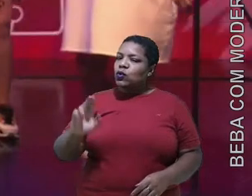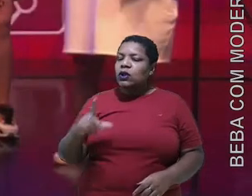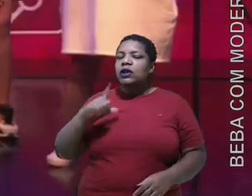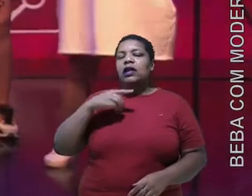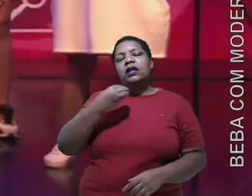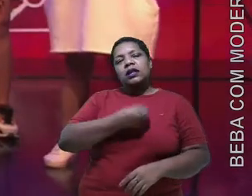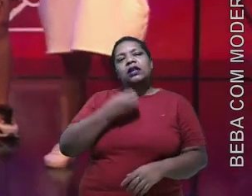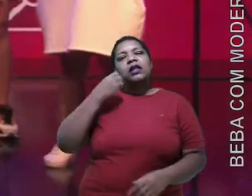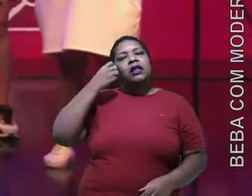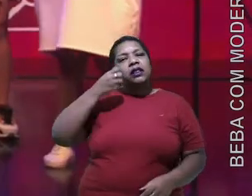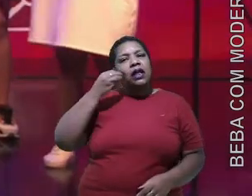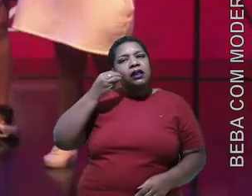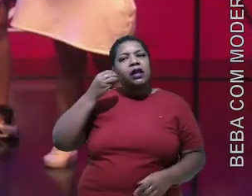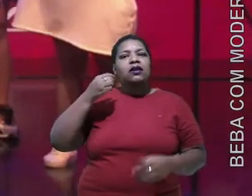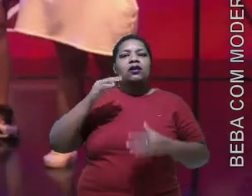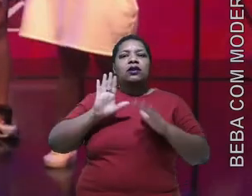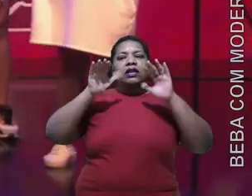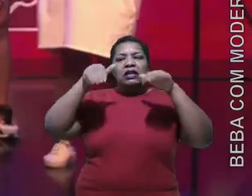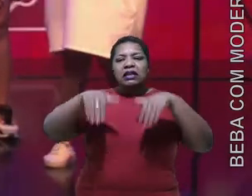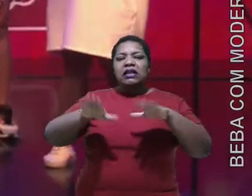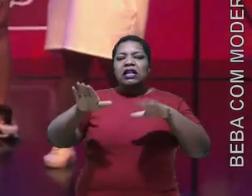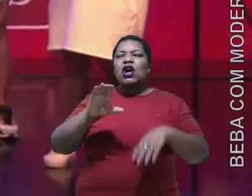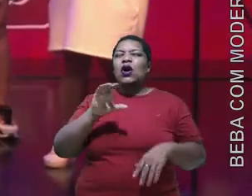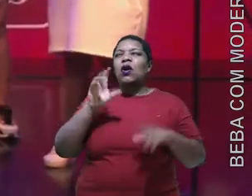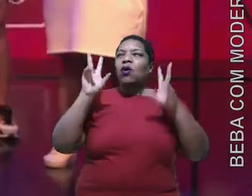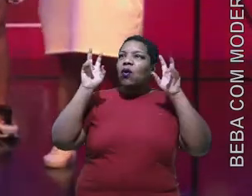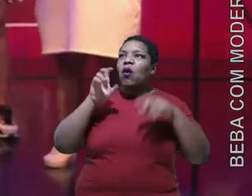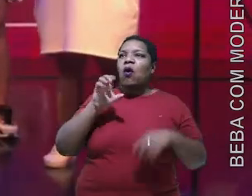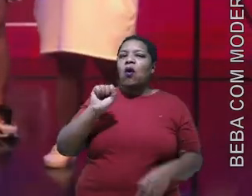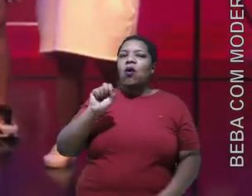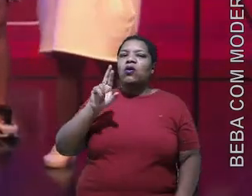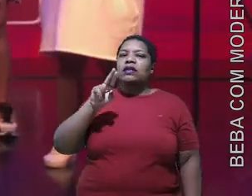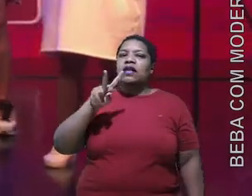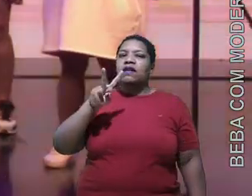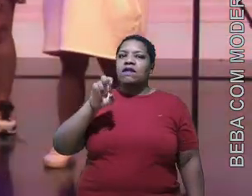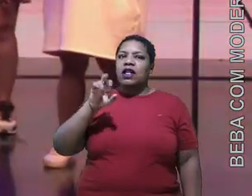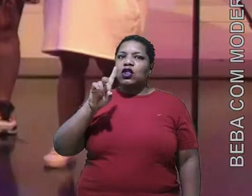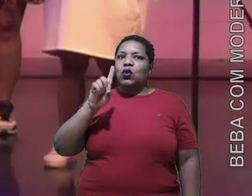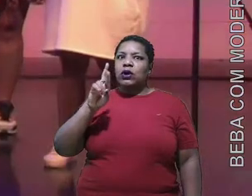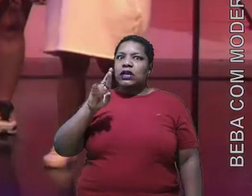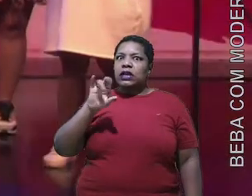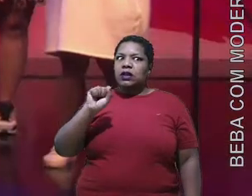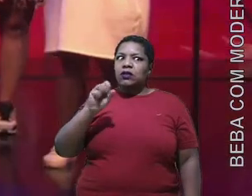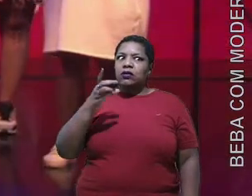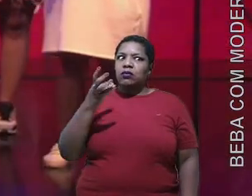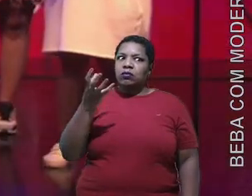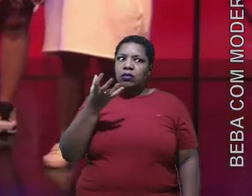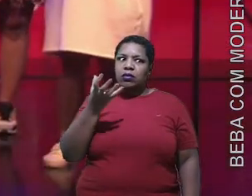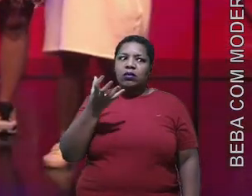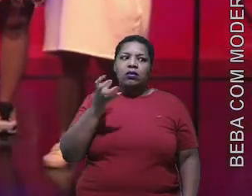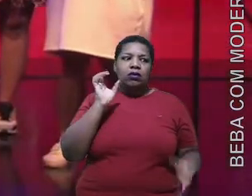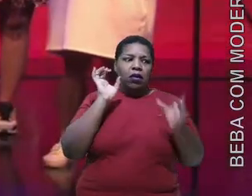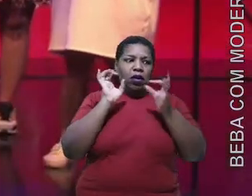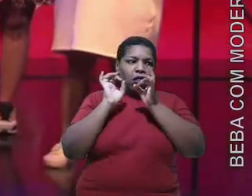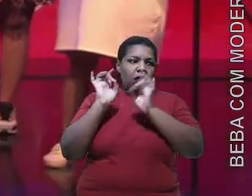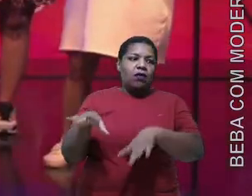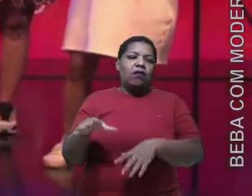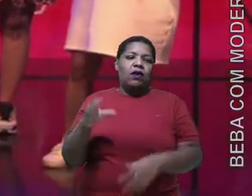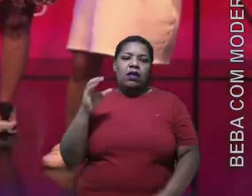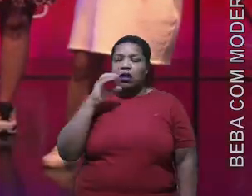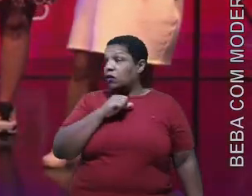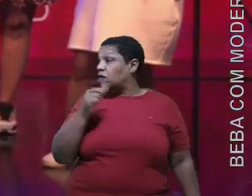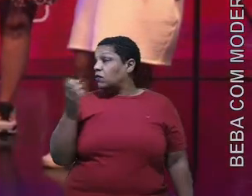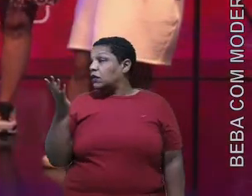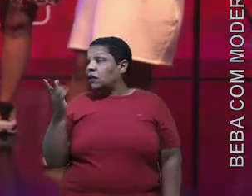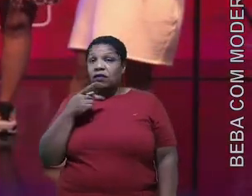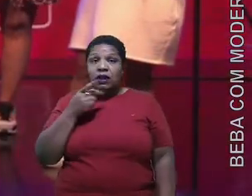sobreviver a esse oceano de conservadorismo e os pertences e livre logo e o Jean você não vai falando